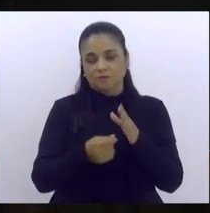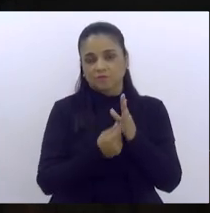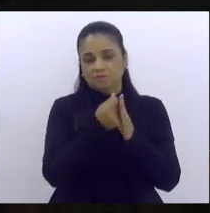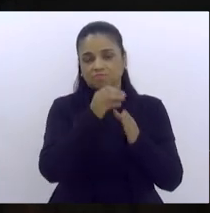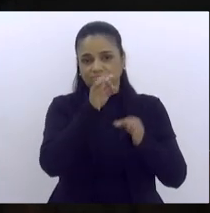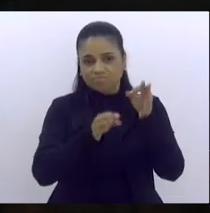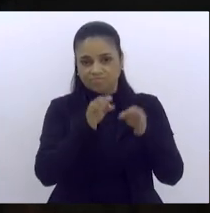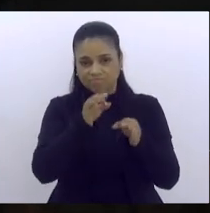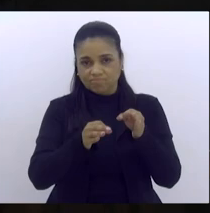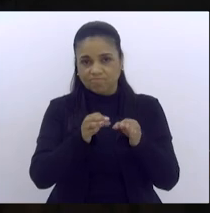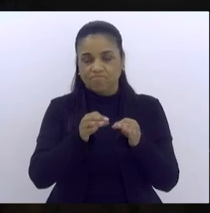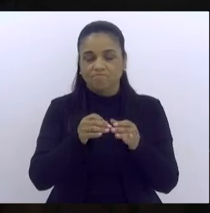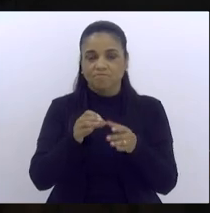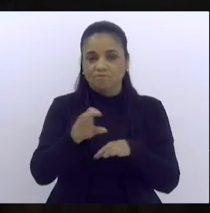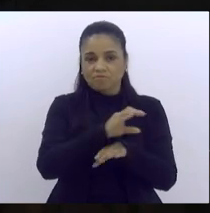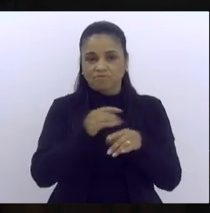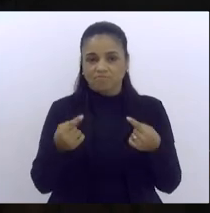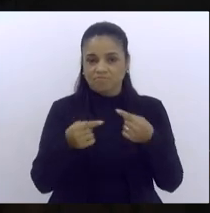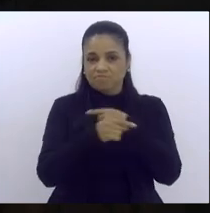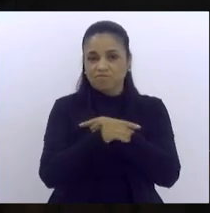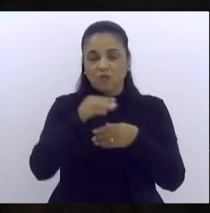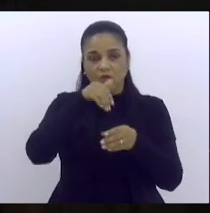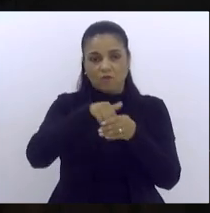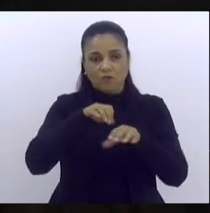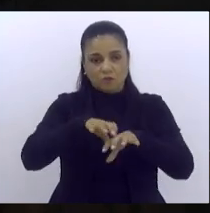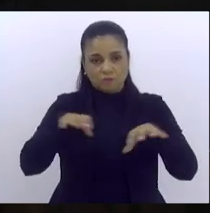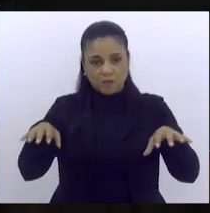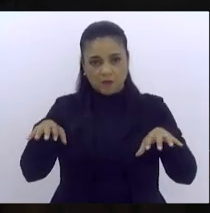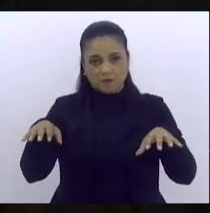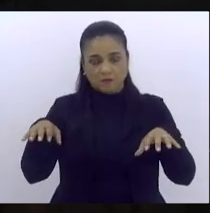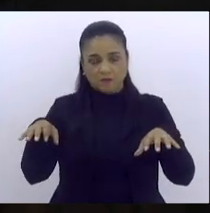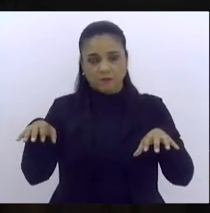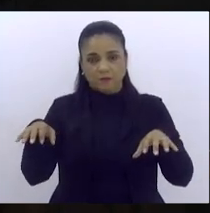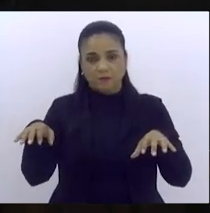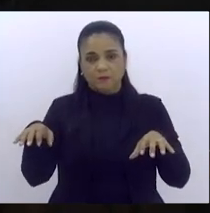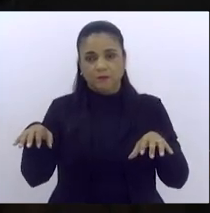pela inconstitucionalidade com voto separado.